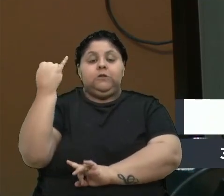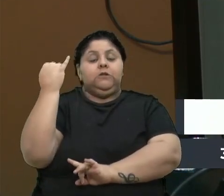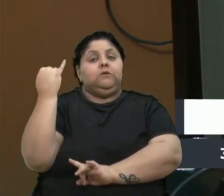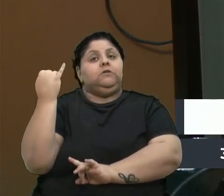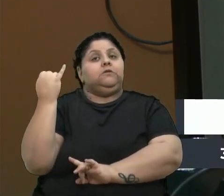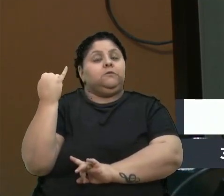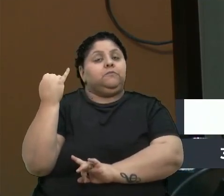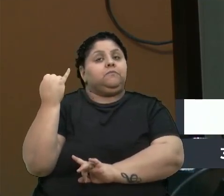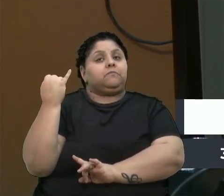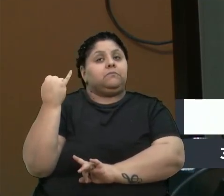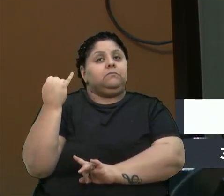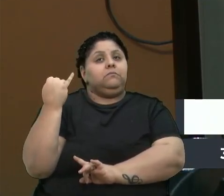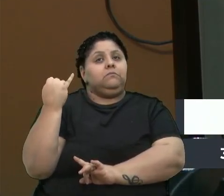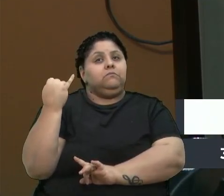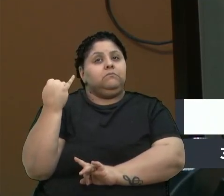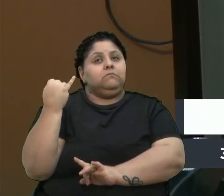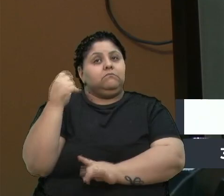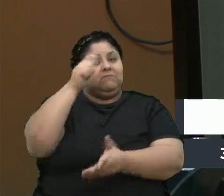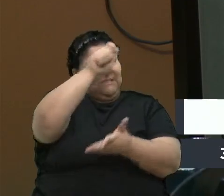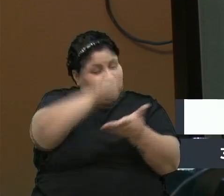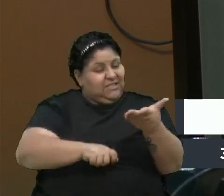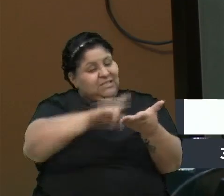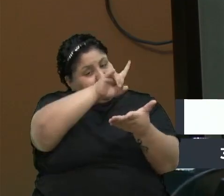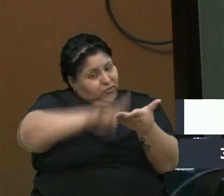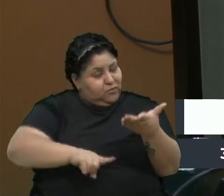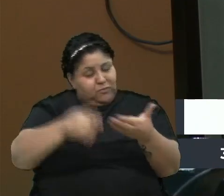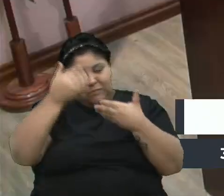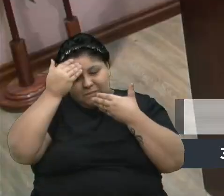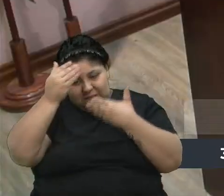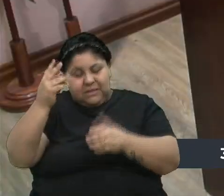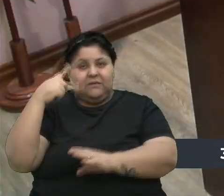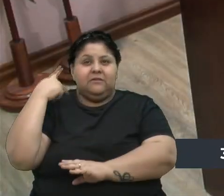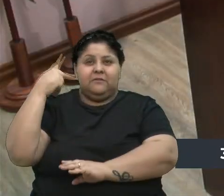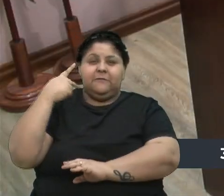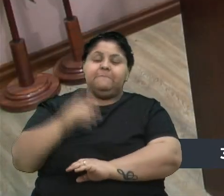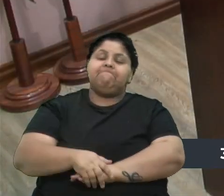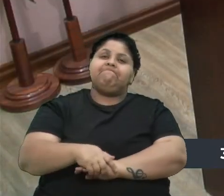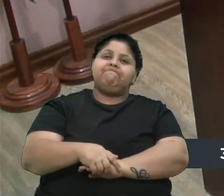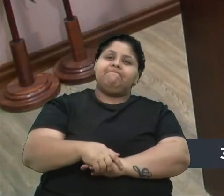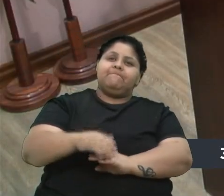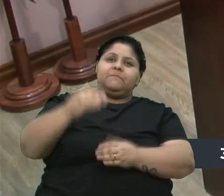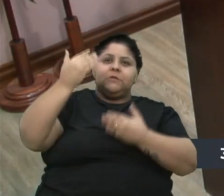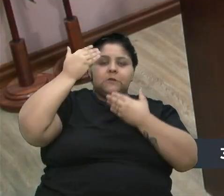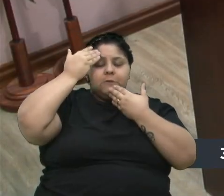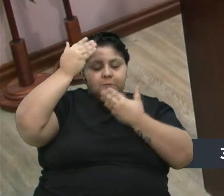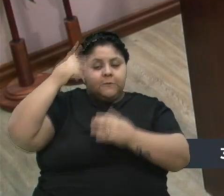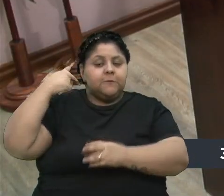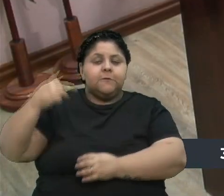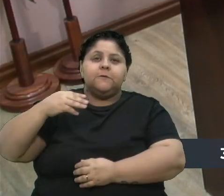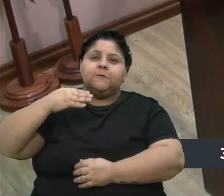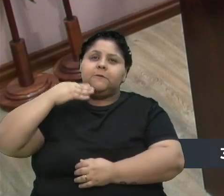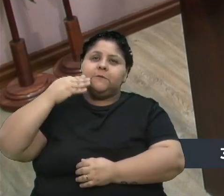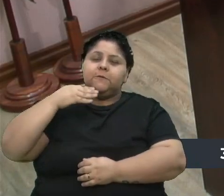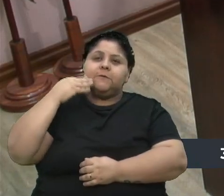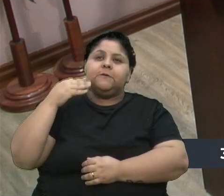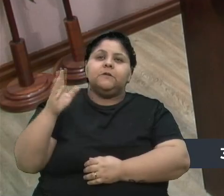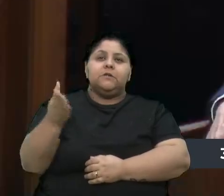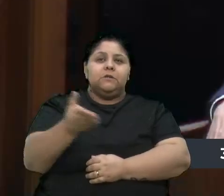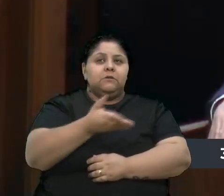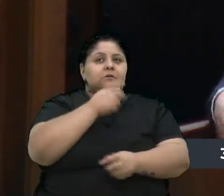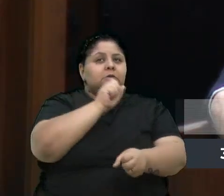sistema Cortex, que seja assinado o termo. Obrigado, vereador. Obrigado, vereador Bortoli. Então, seguimos aguardando que o